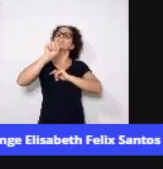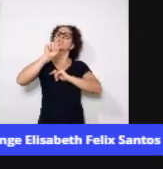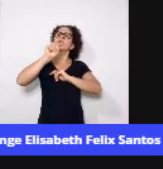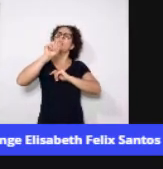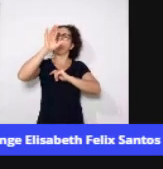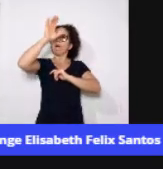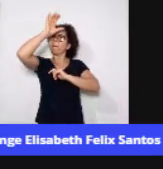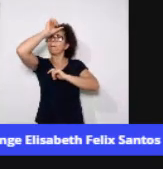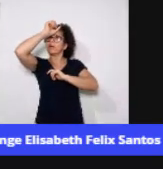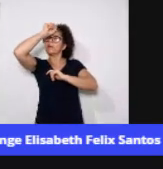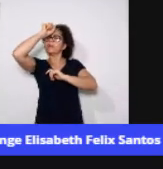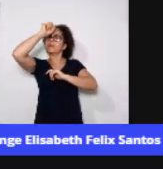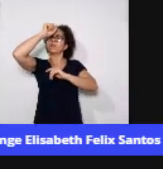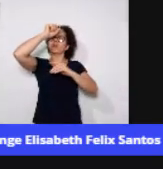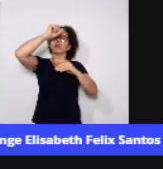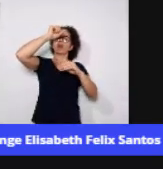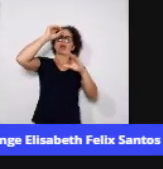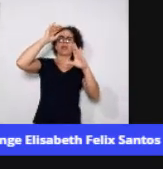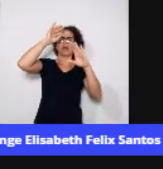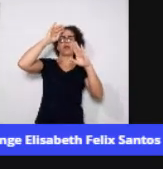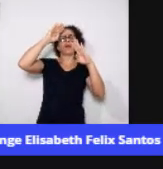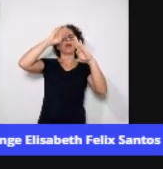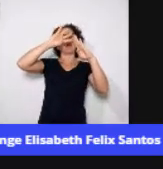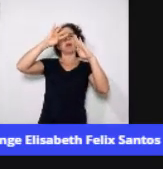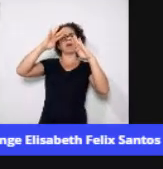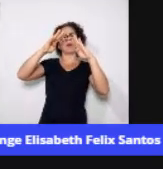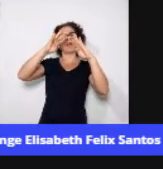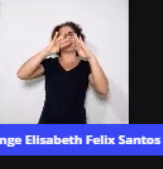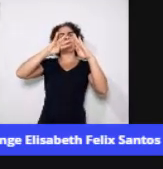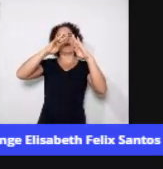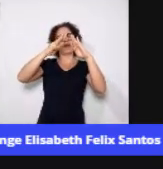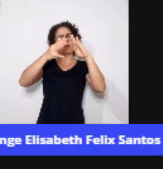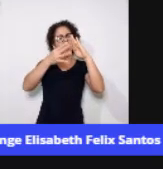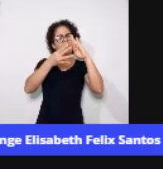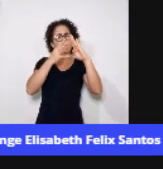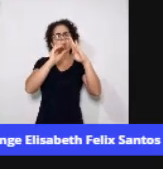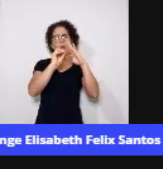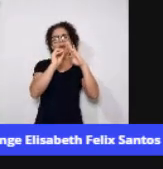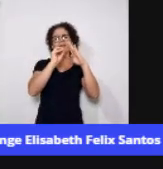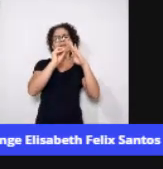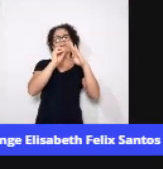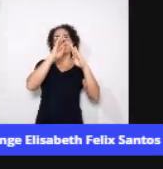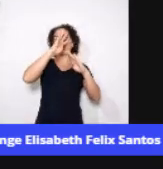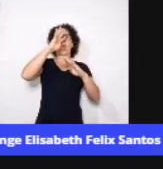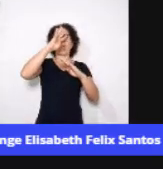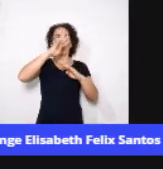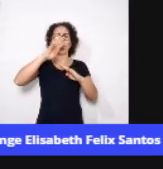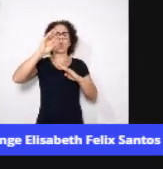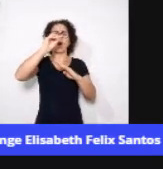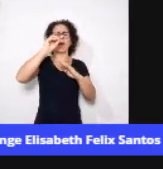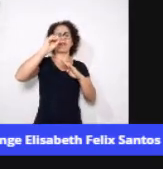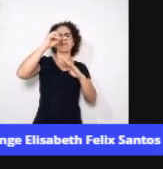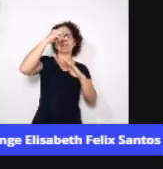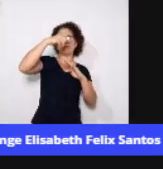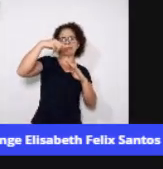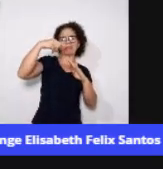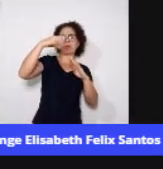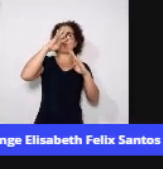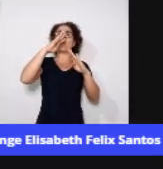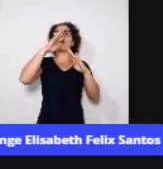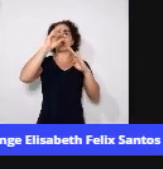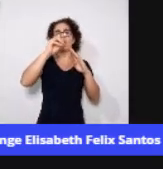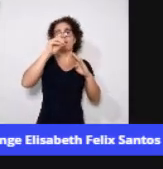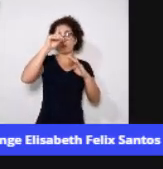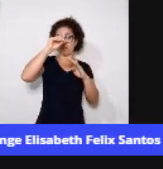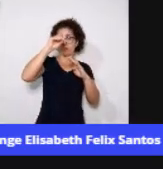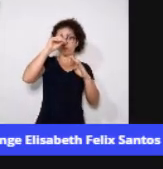né, na quarentena? Ele pode contar coisas que ele aprende no seu dia a dia. E, de repente, você pode fazer um